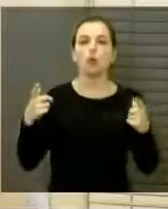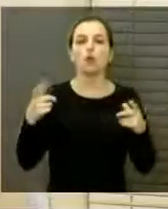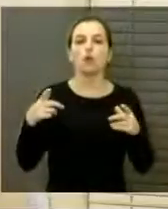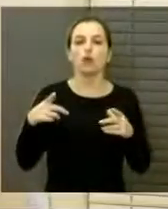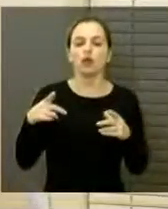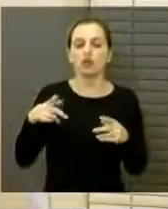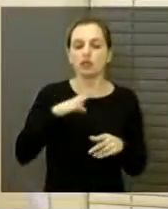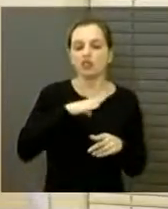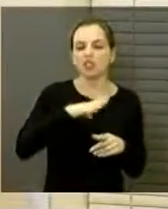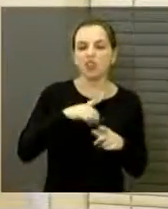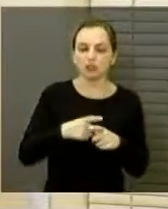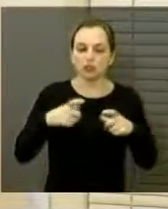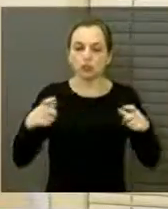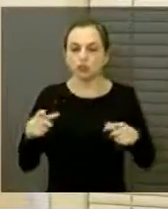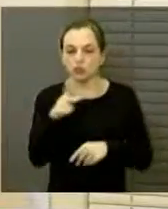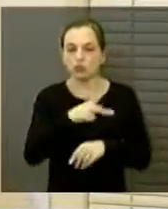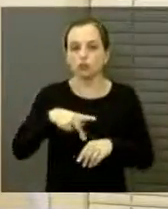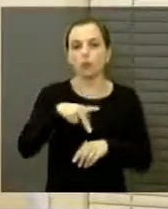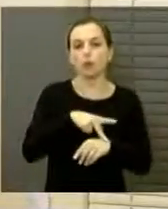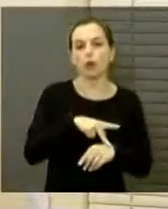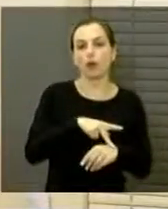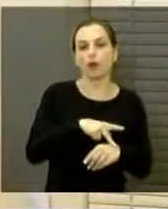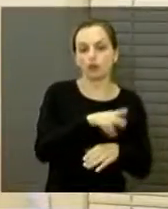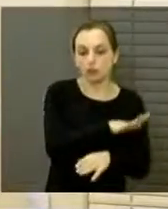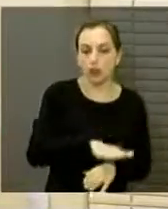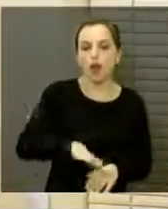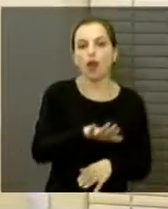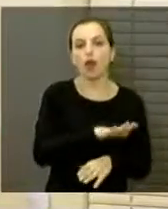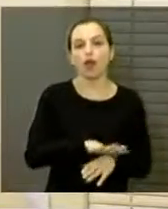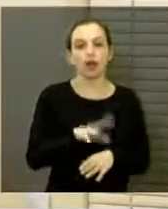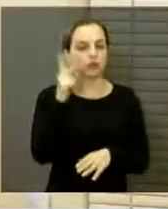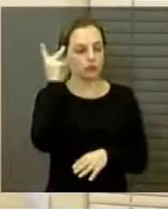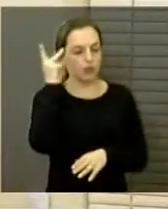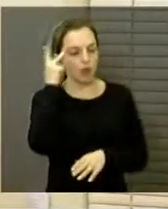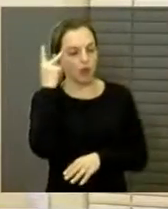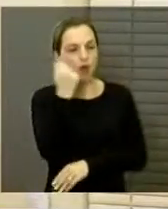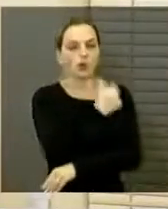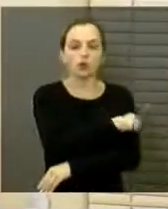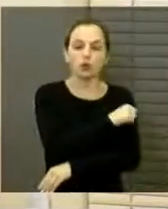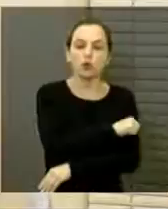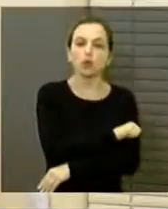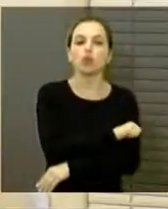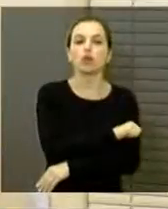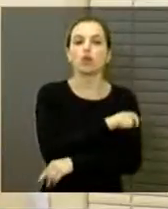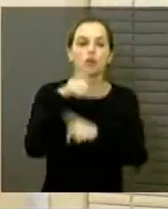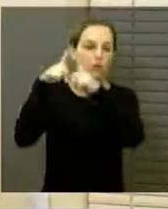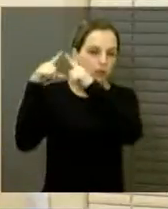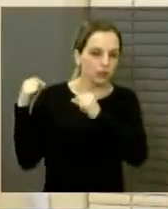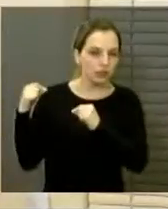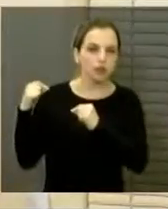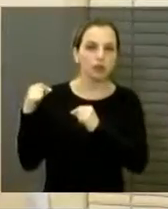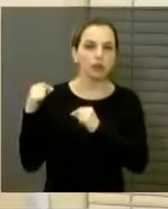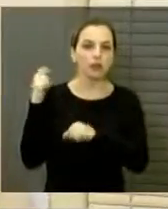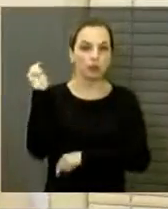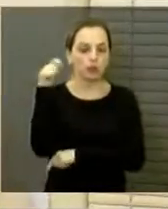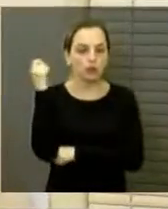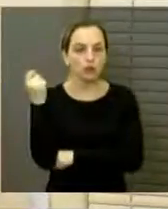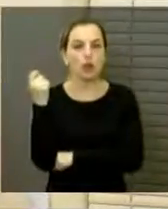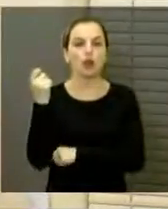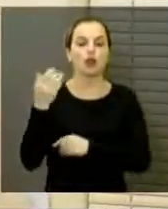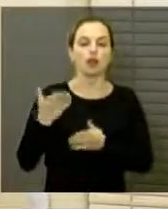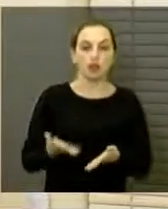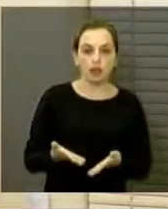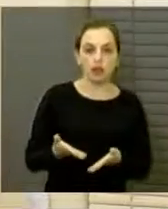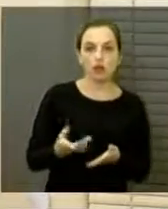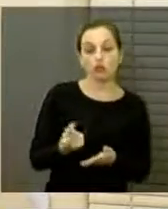especialmente no eixo Rio, São Paulo, Minas e Porto Alegre e Brasília. Então, existe um problema de concentração, mas não é recurso do